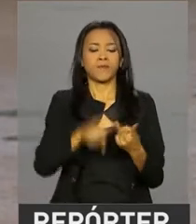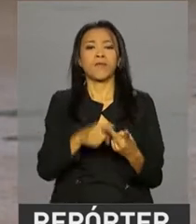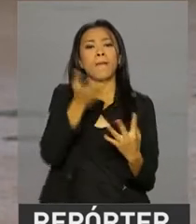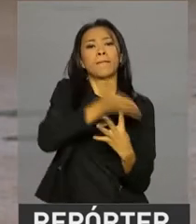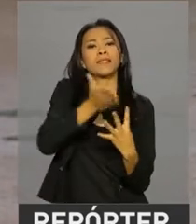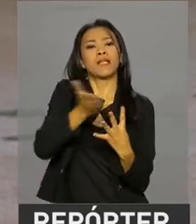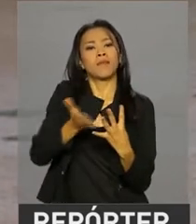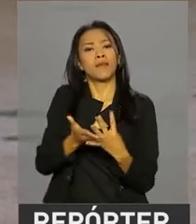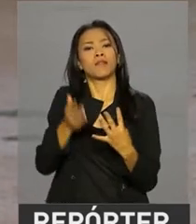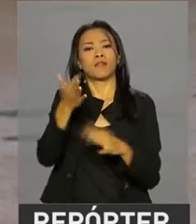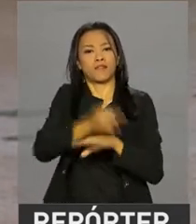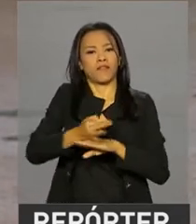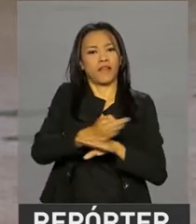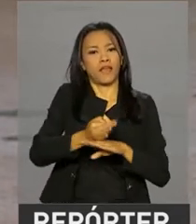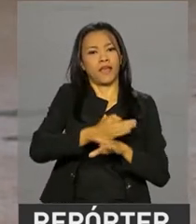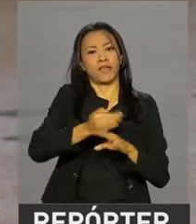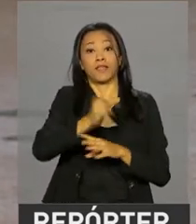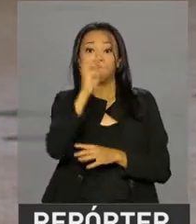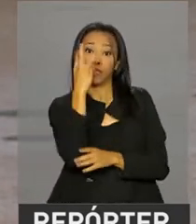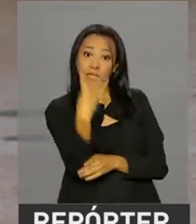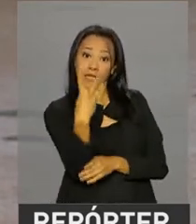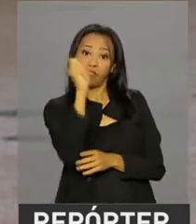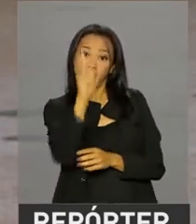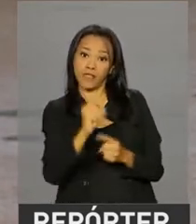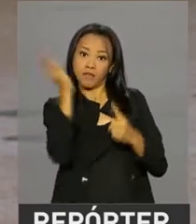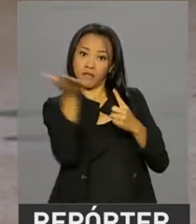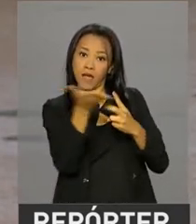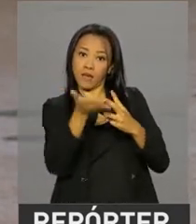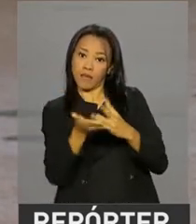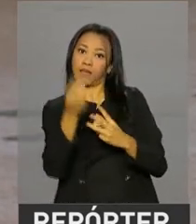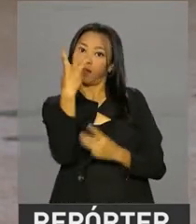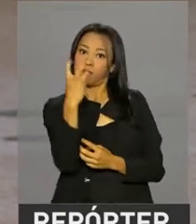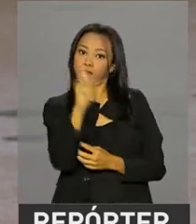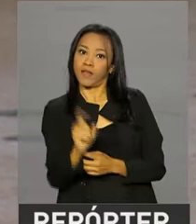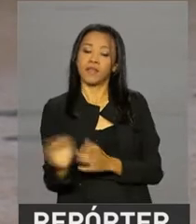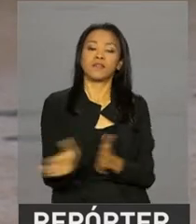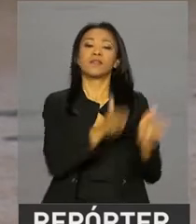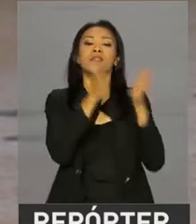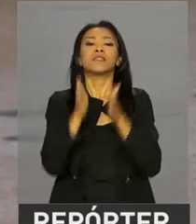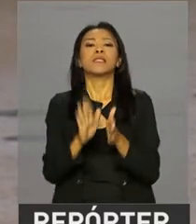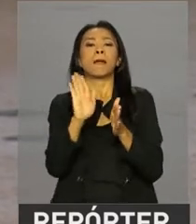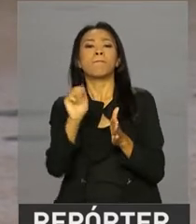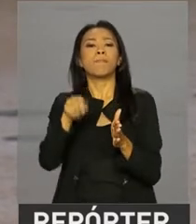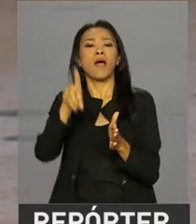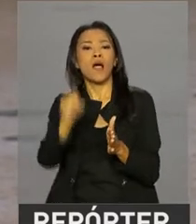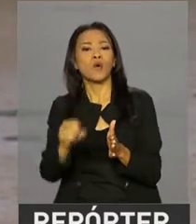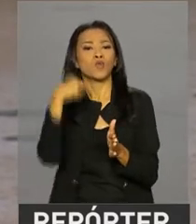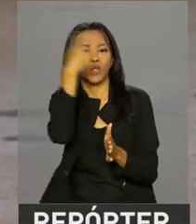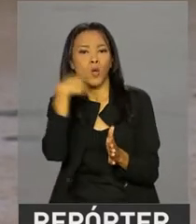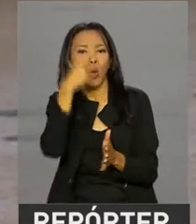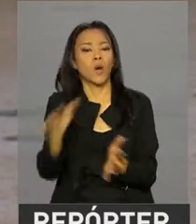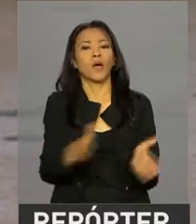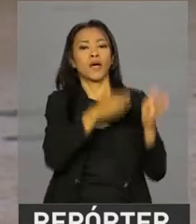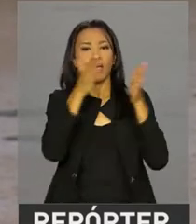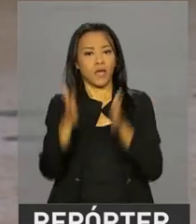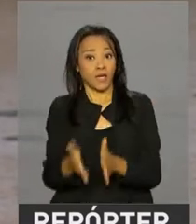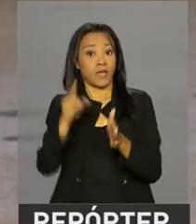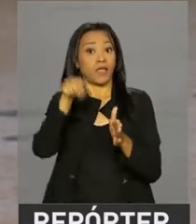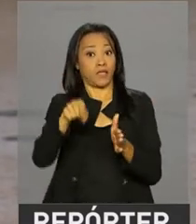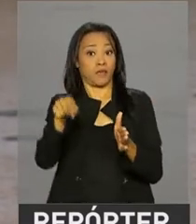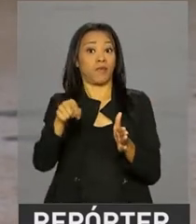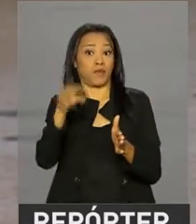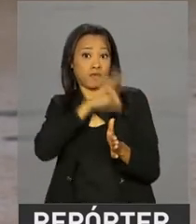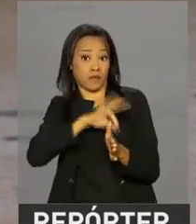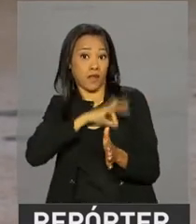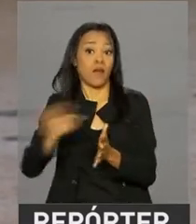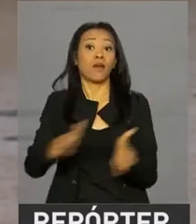do trabalhador em até 3 vezes, também a questão, por exemplo, do banco de horas, plano de cargos e salários e ainda do trabalho